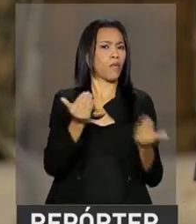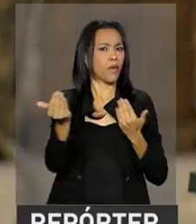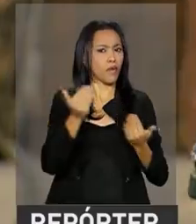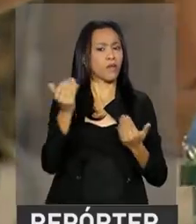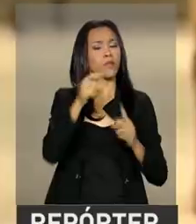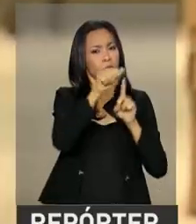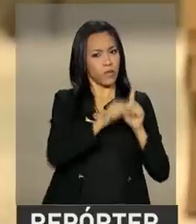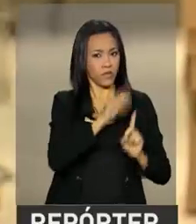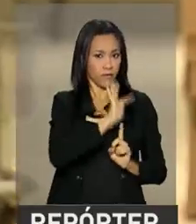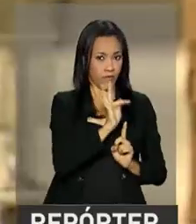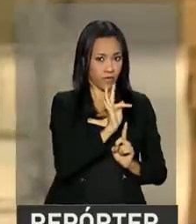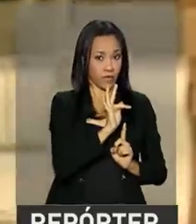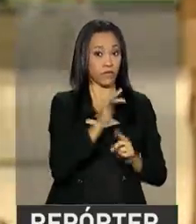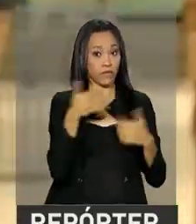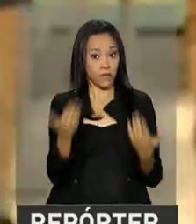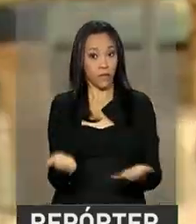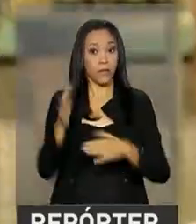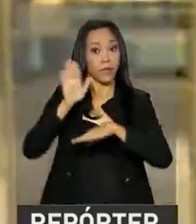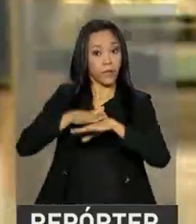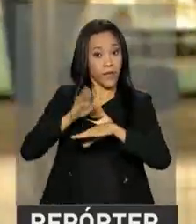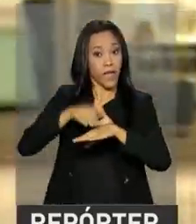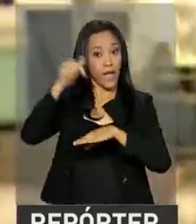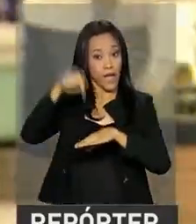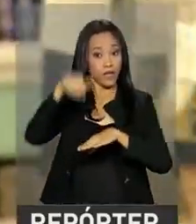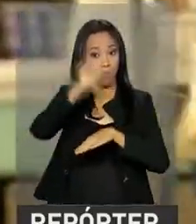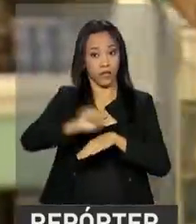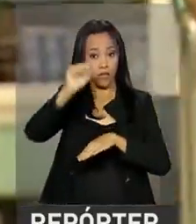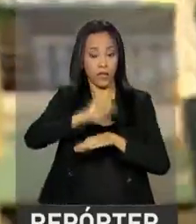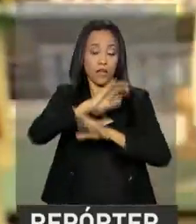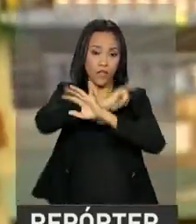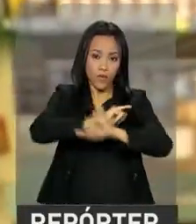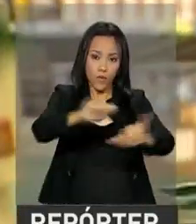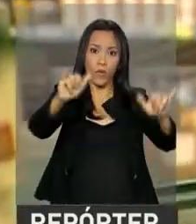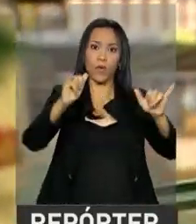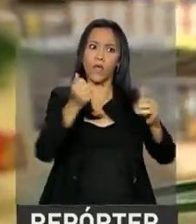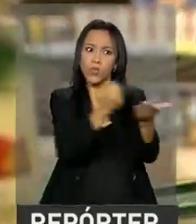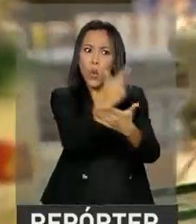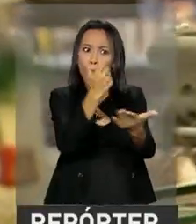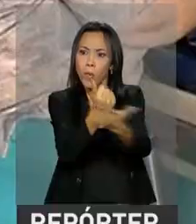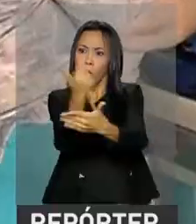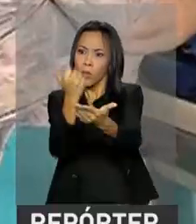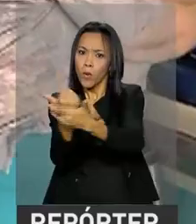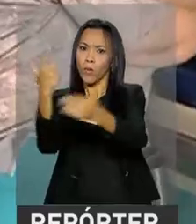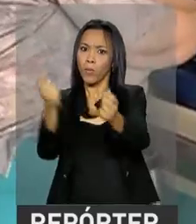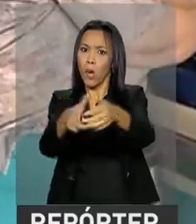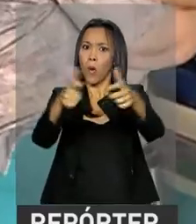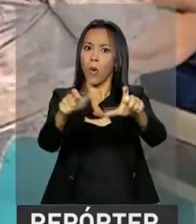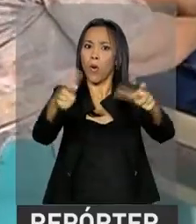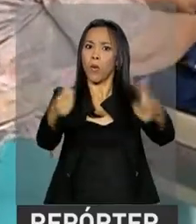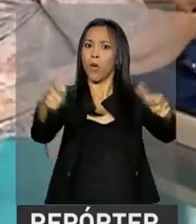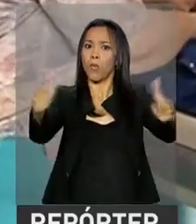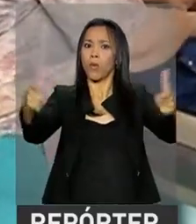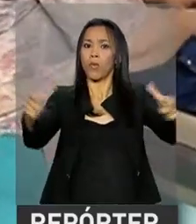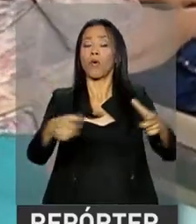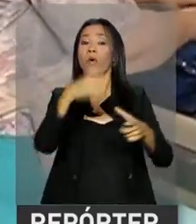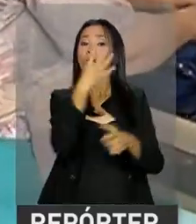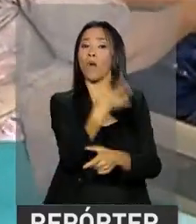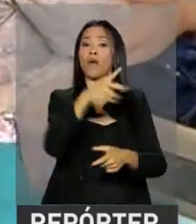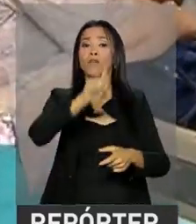com o fevereiro. De acordo com a Abras, as compras se ampliaram no período 4,49%.